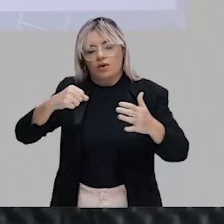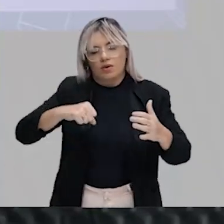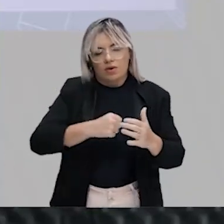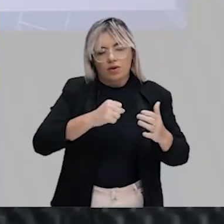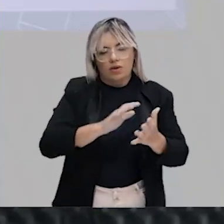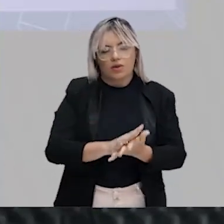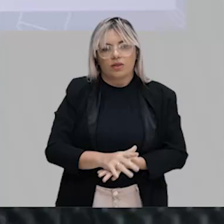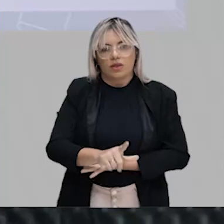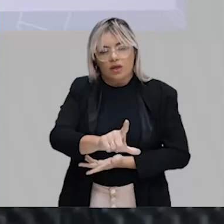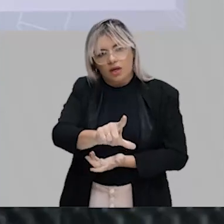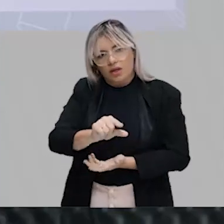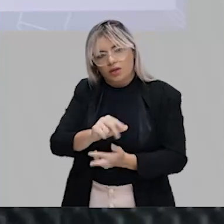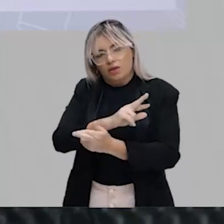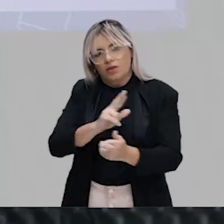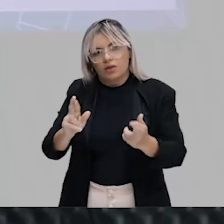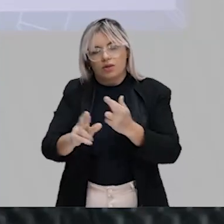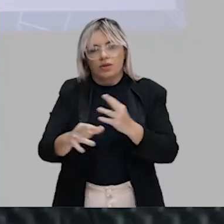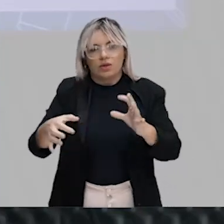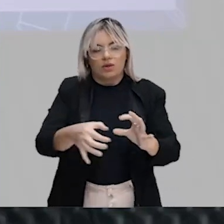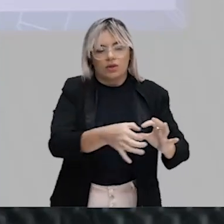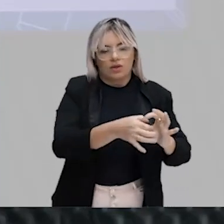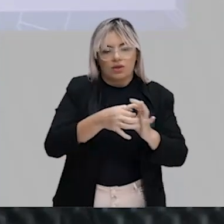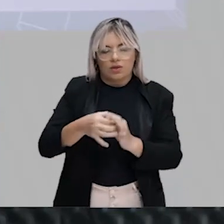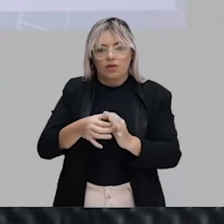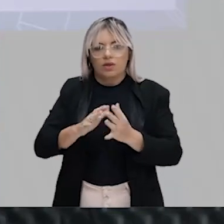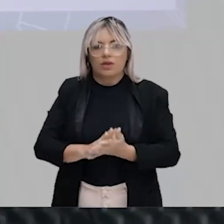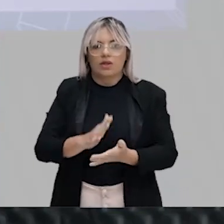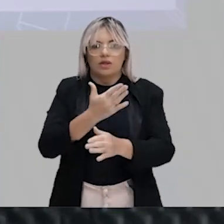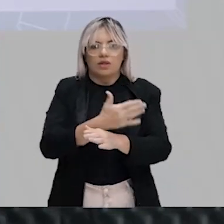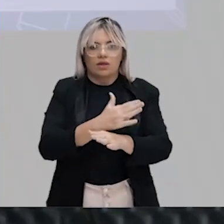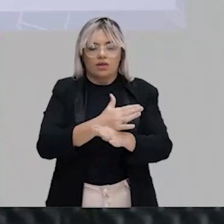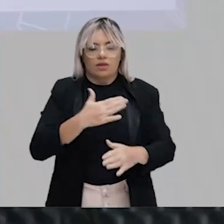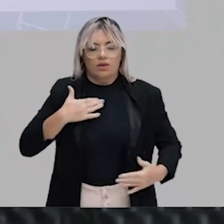sejam vinculadas a essa prática corporal.